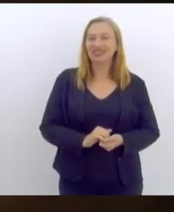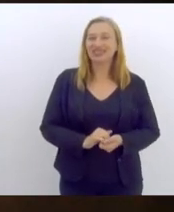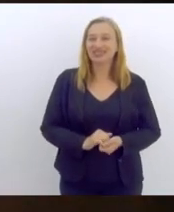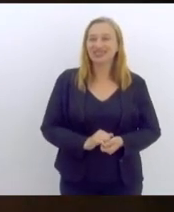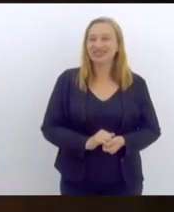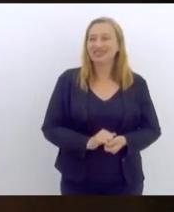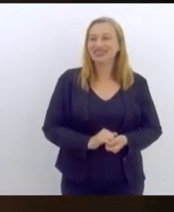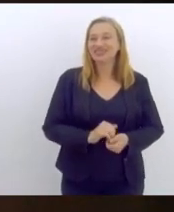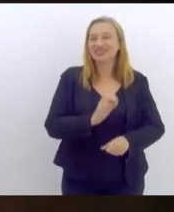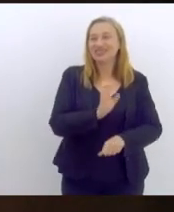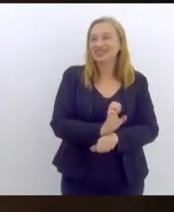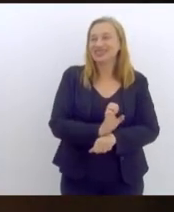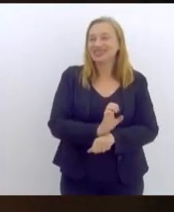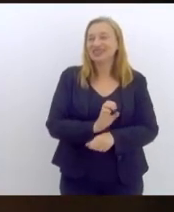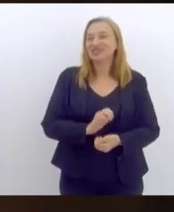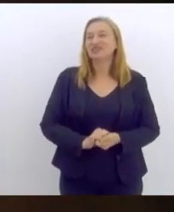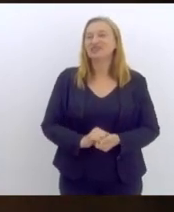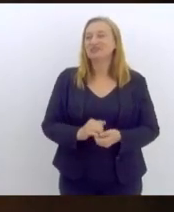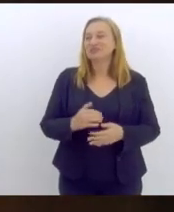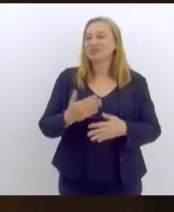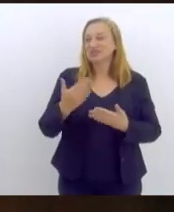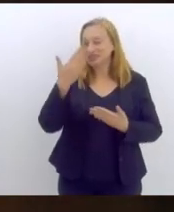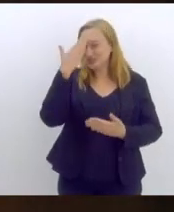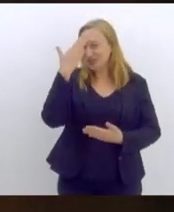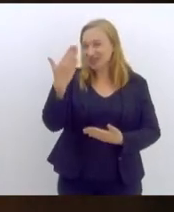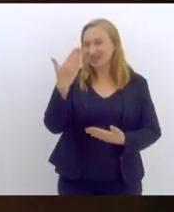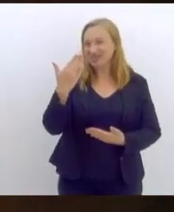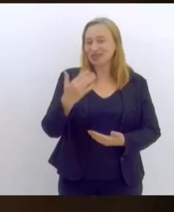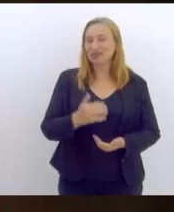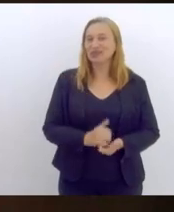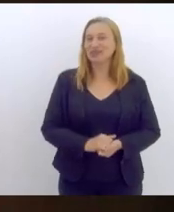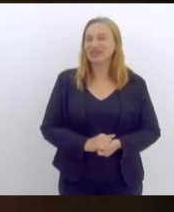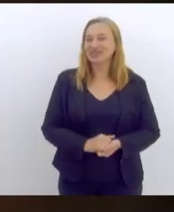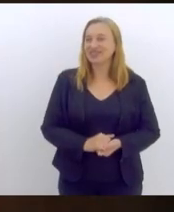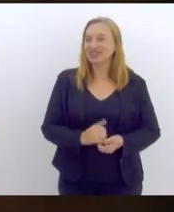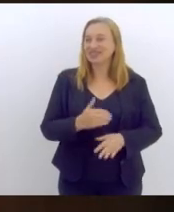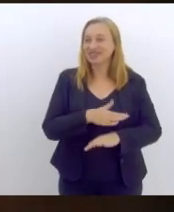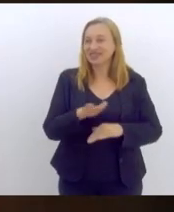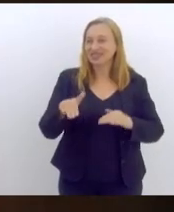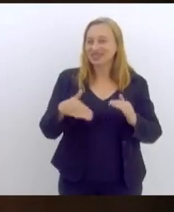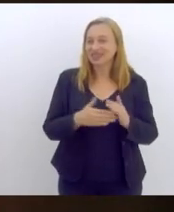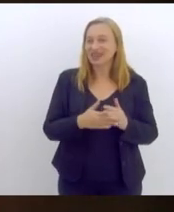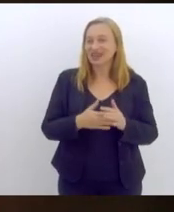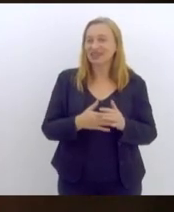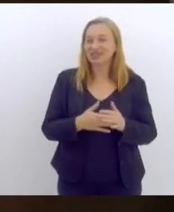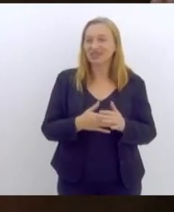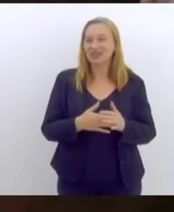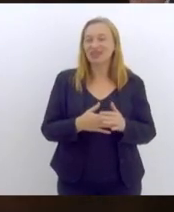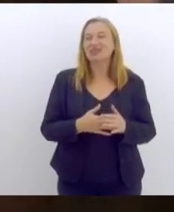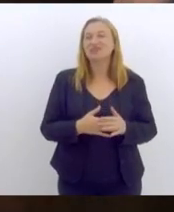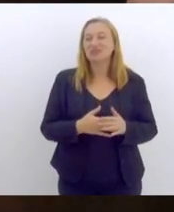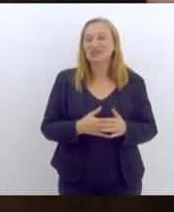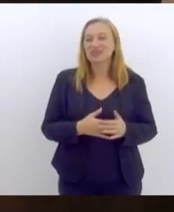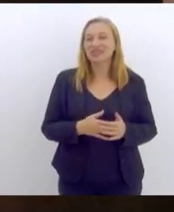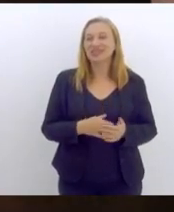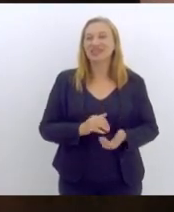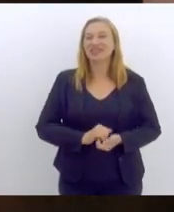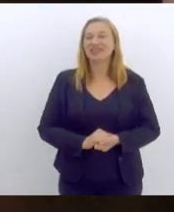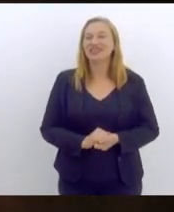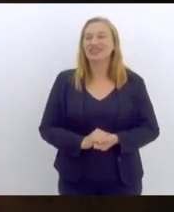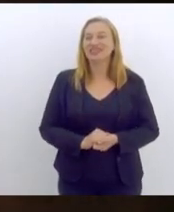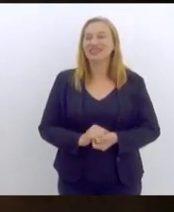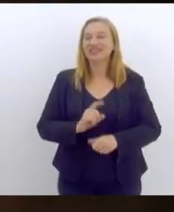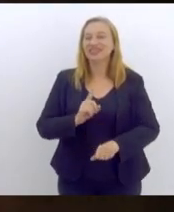Quero agradecer a todos os nossos companheiros, agradecer a minha família. É um momento